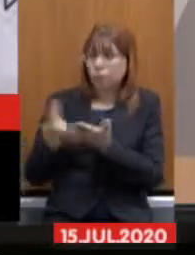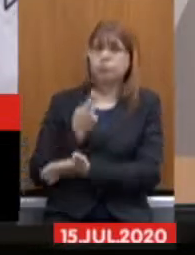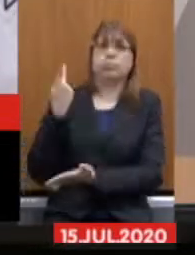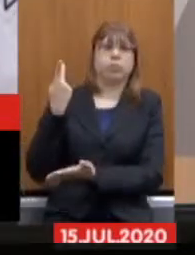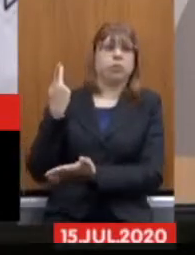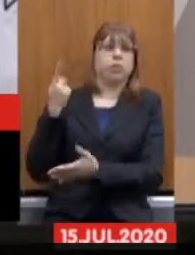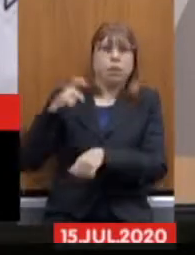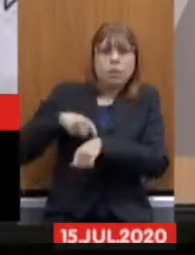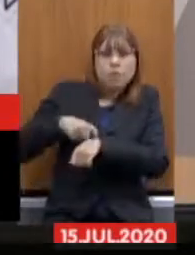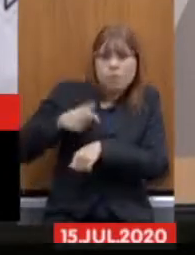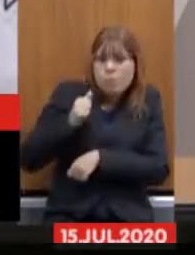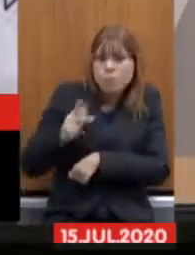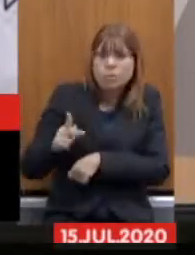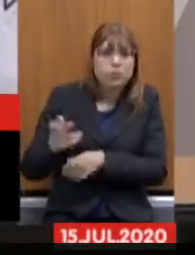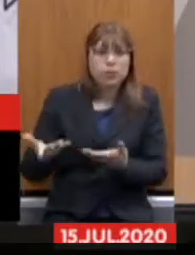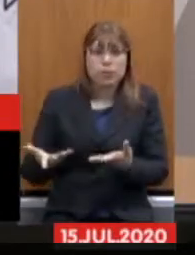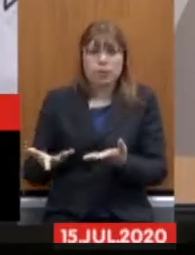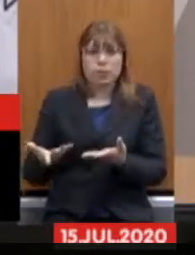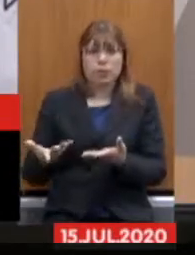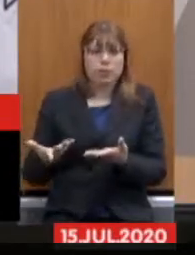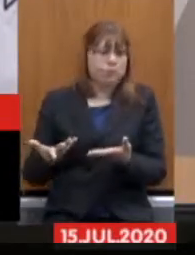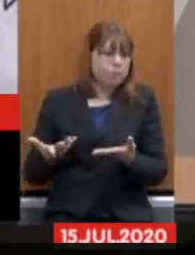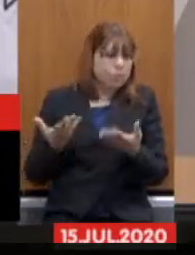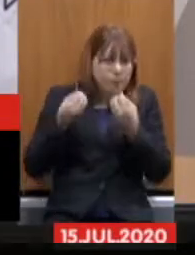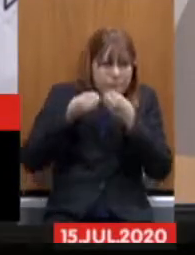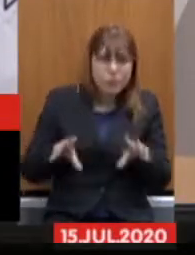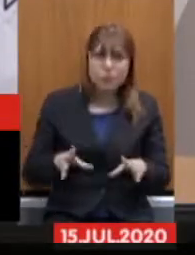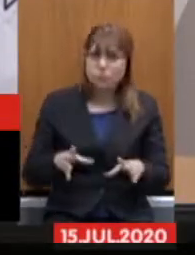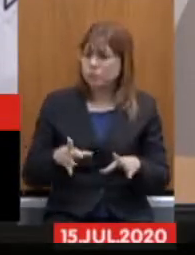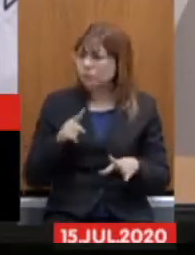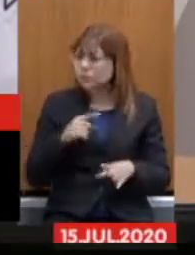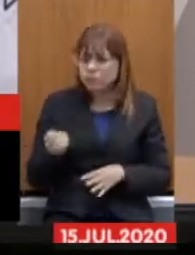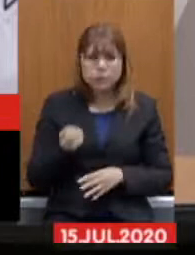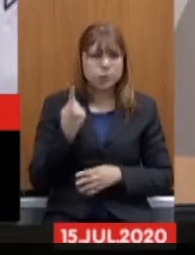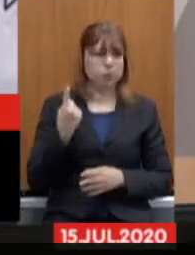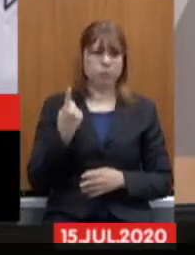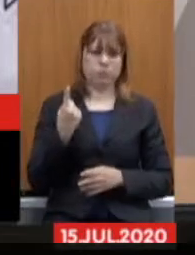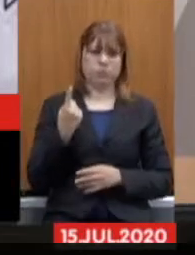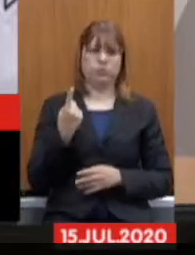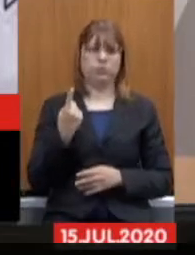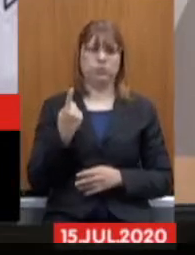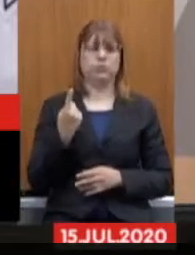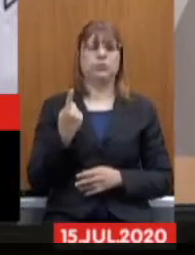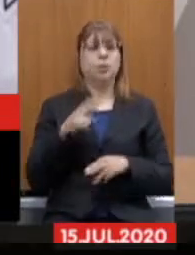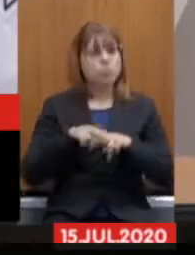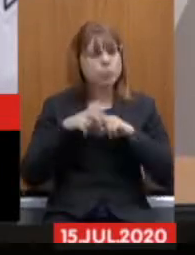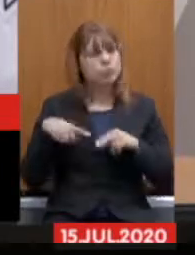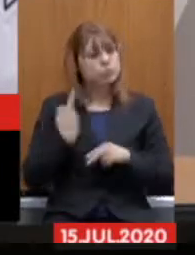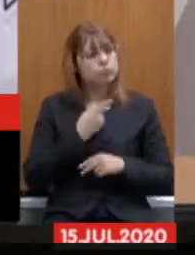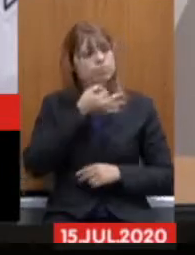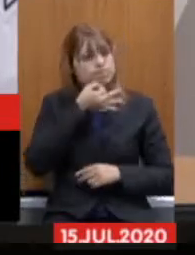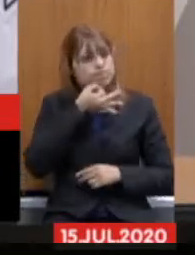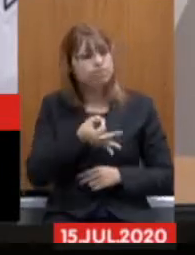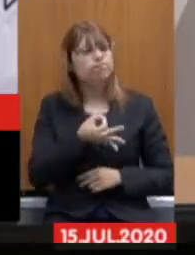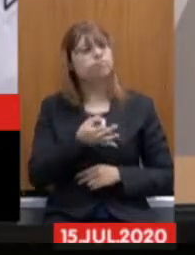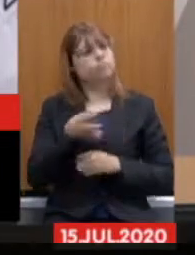pancada dessa na hora que ela tá para sair isso não tem o menor cabimento em cima disso a gente está propondo emendas também qual são